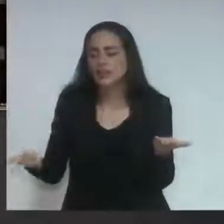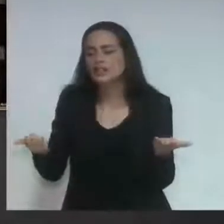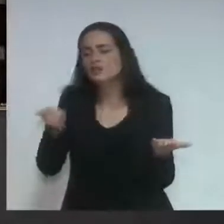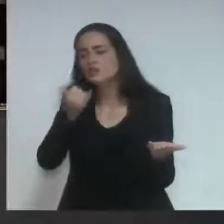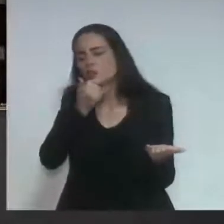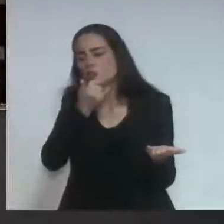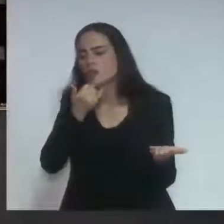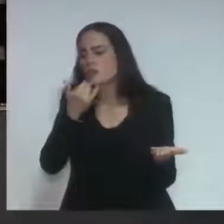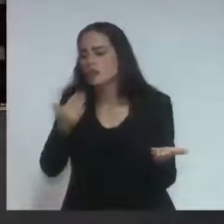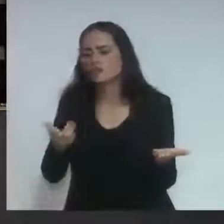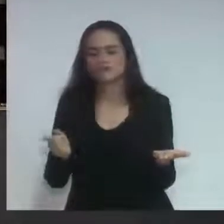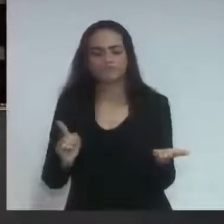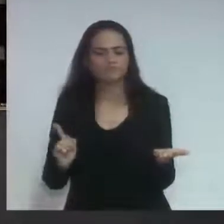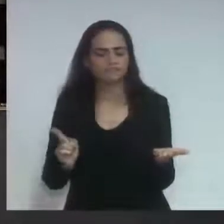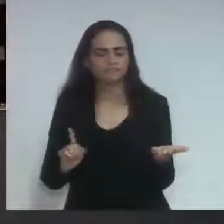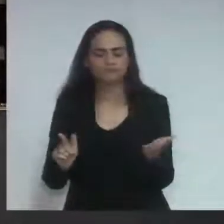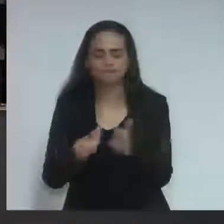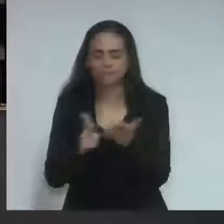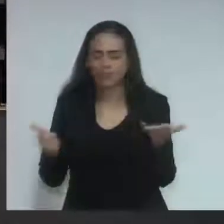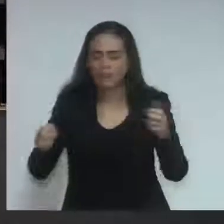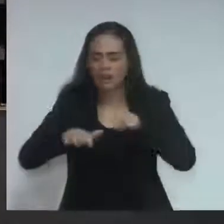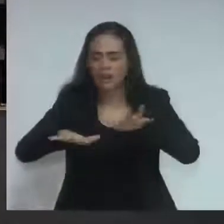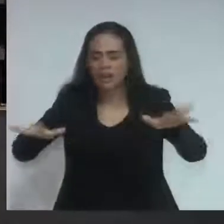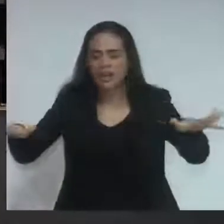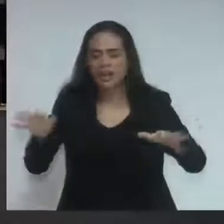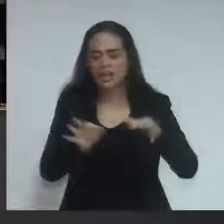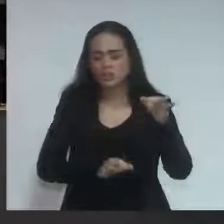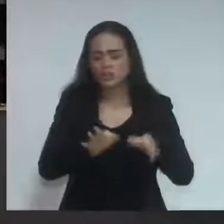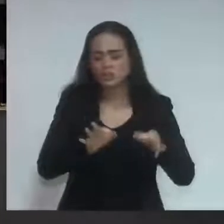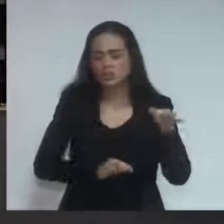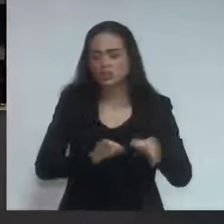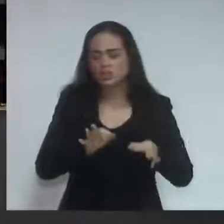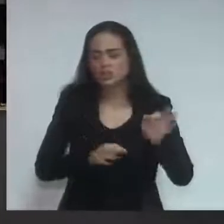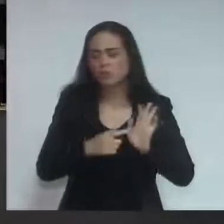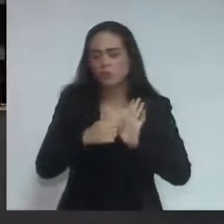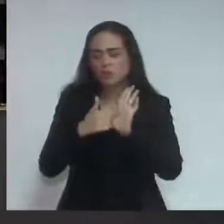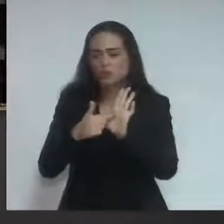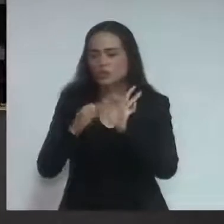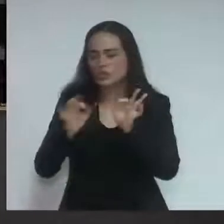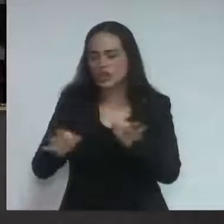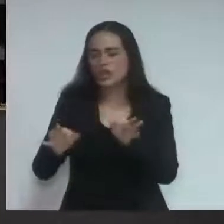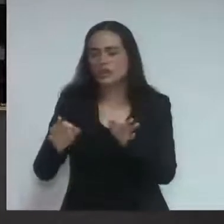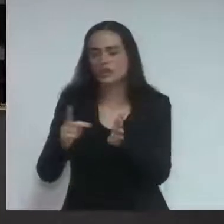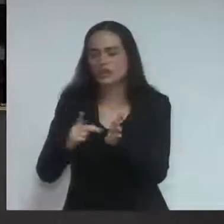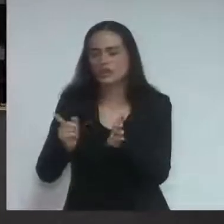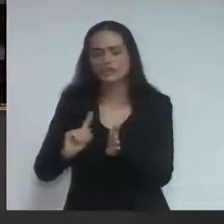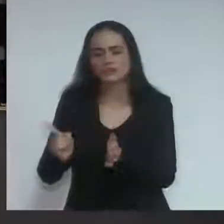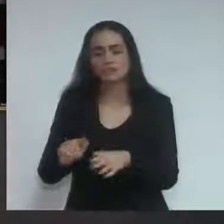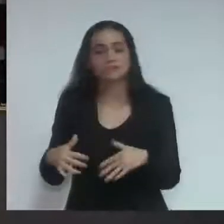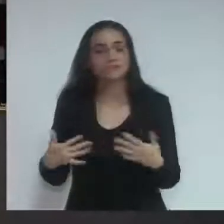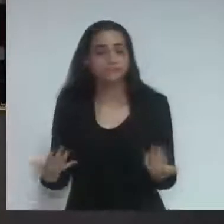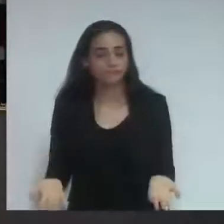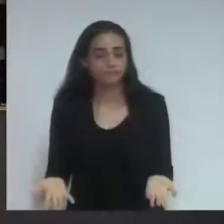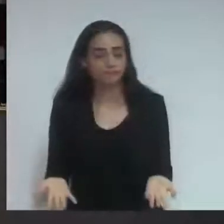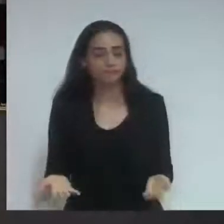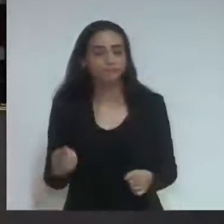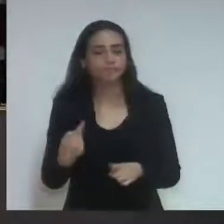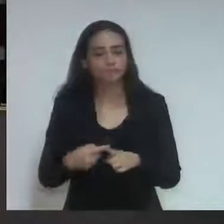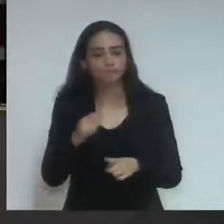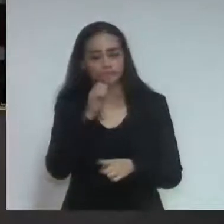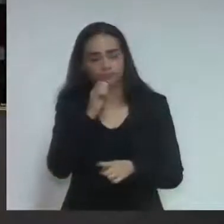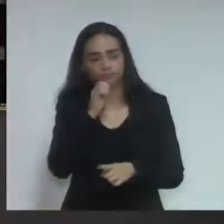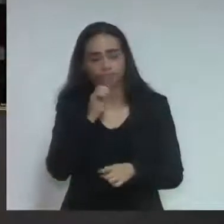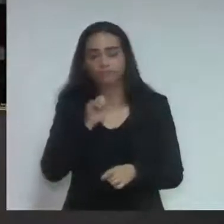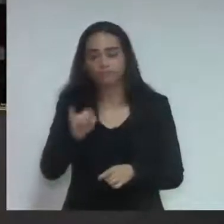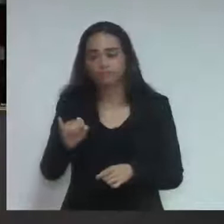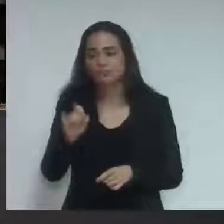tudo aquilo que a justiça disse que, enfim, depois que você coloca, joga penas na frente do ventilador,